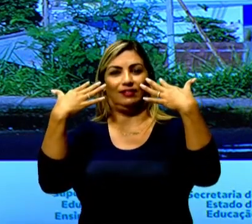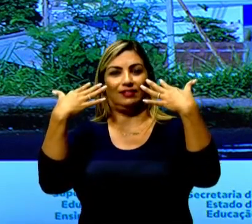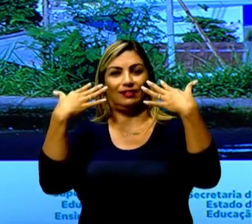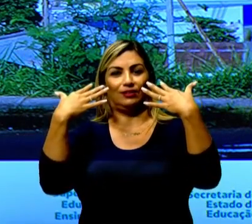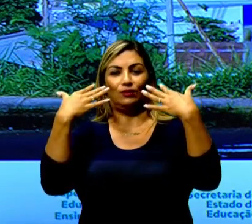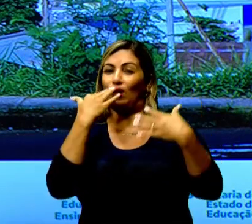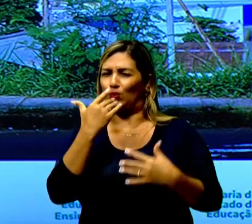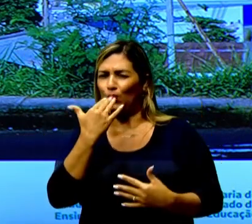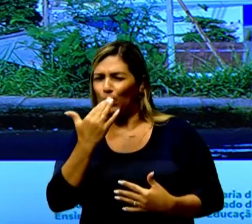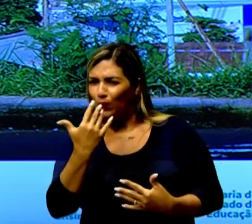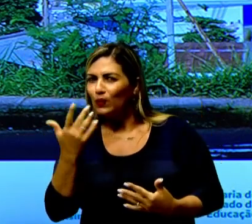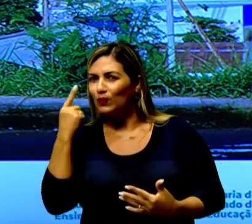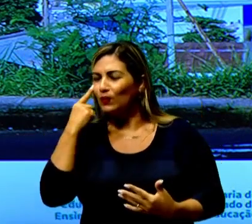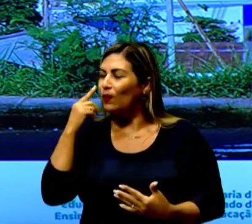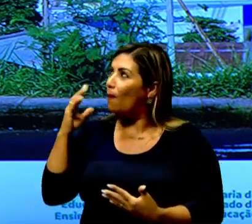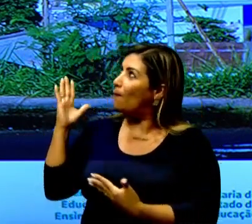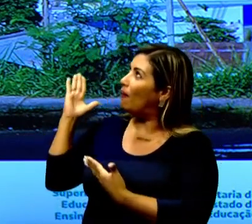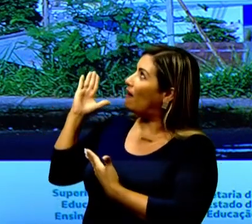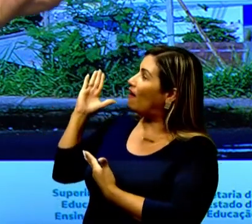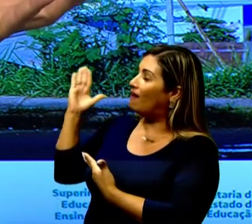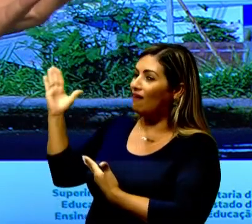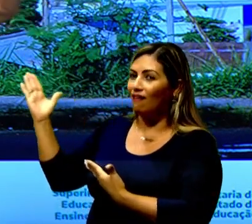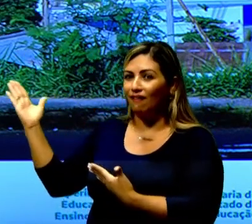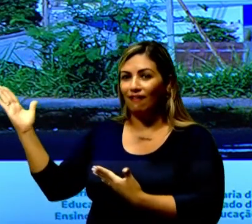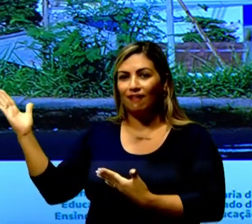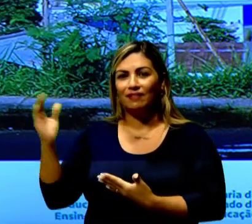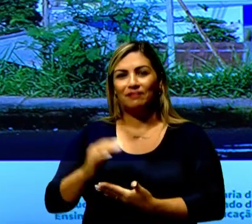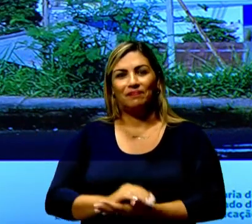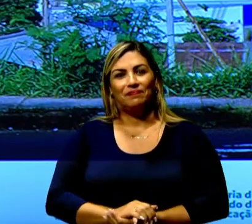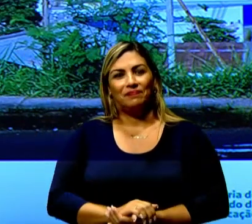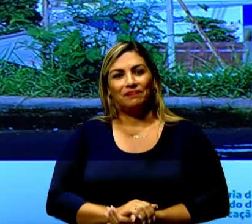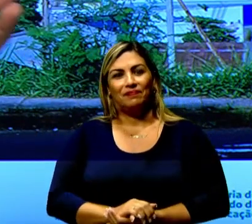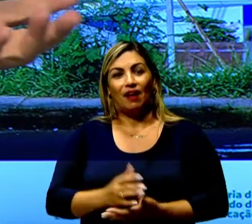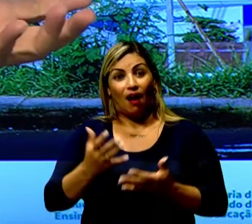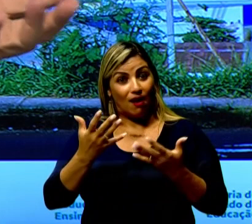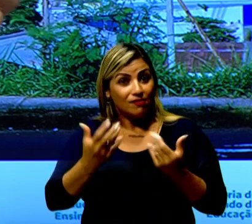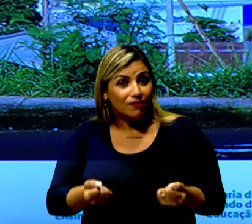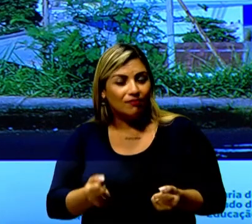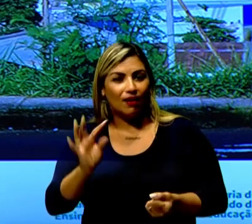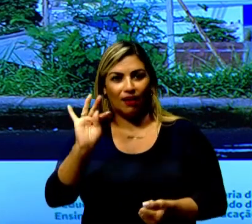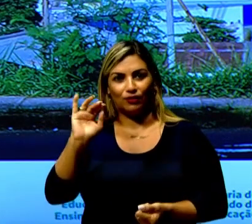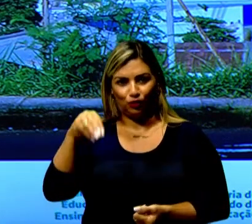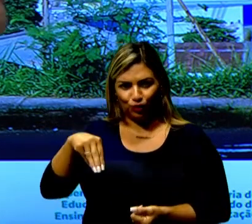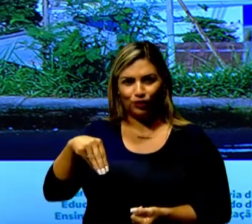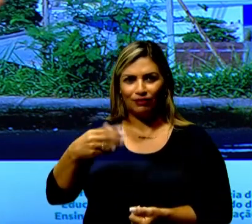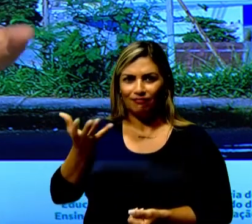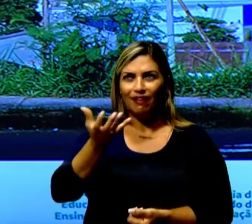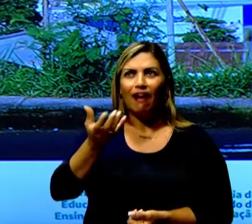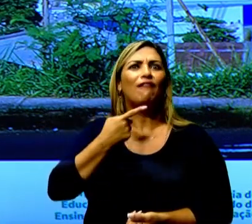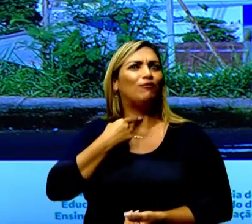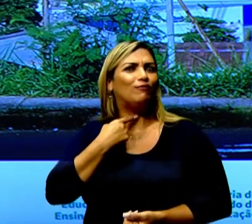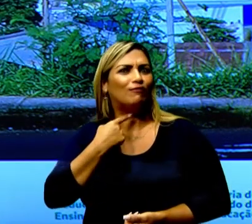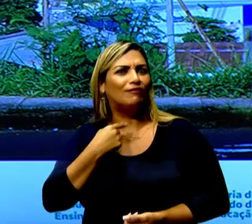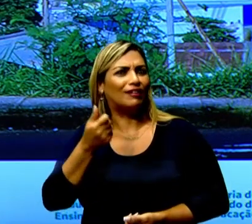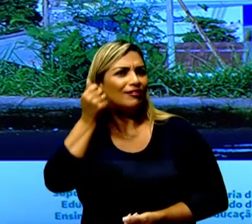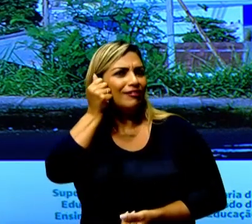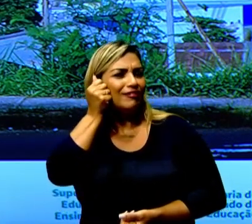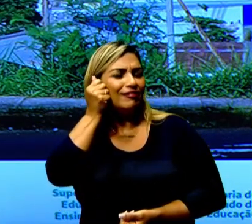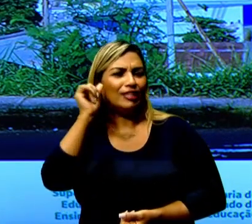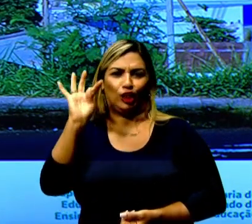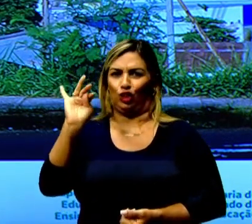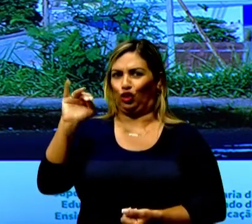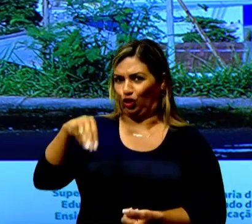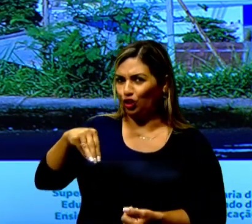o interlocutor a se aderir né a tim a internet torpedos ilimitados